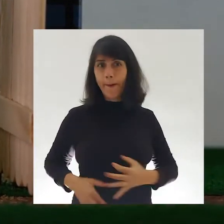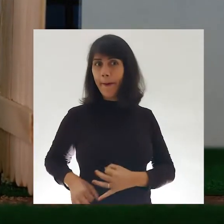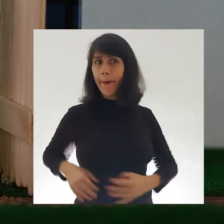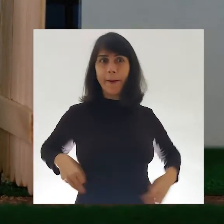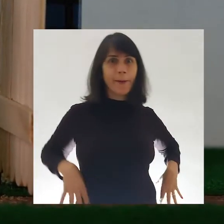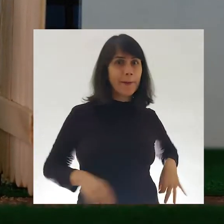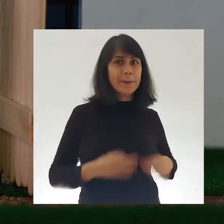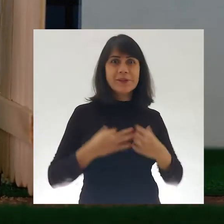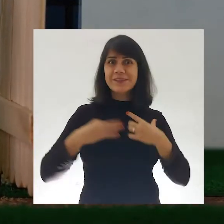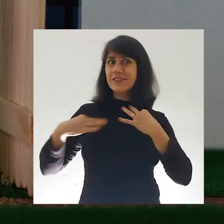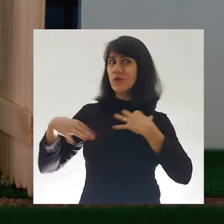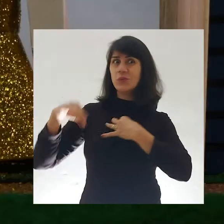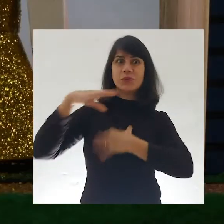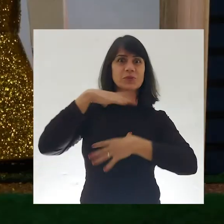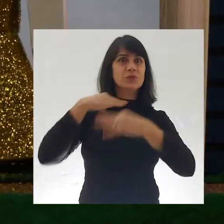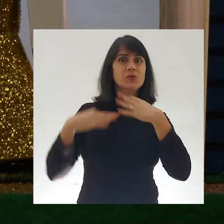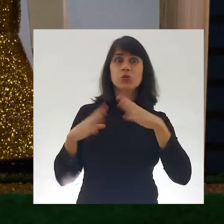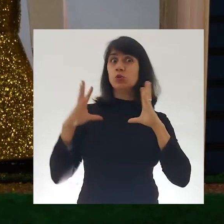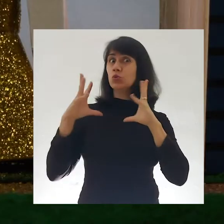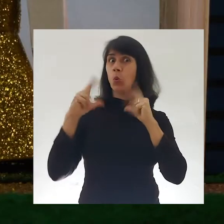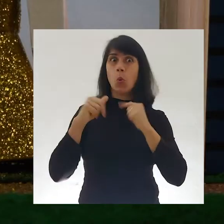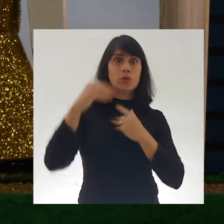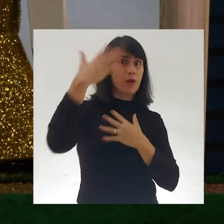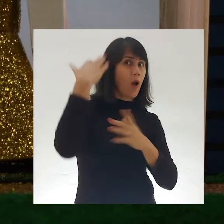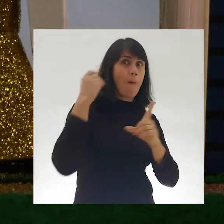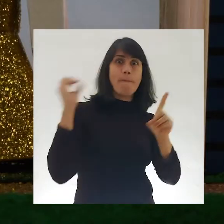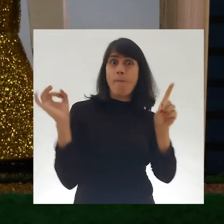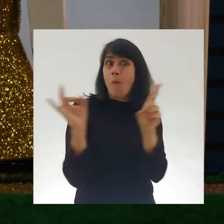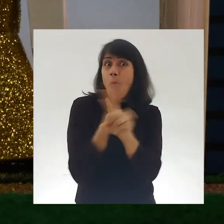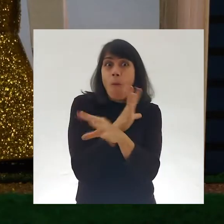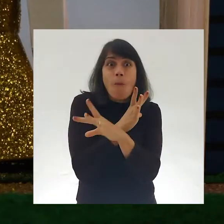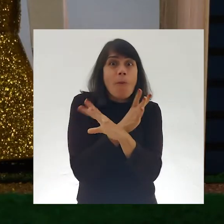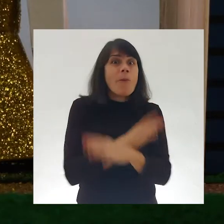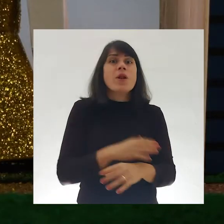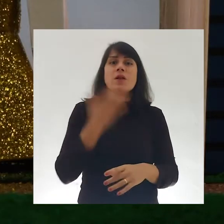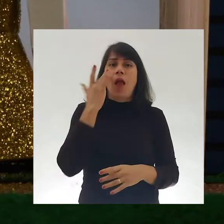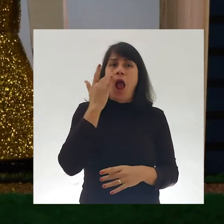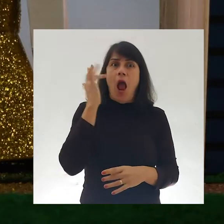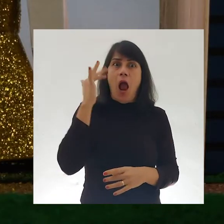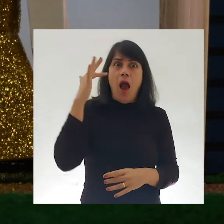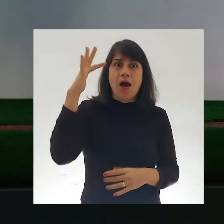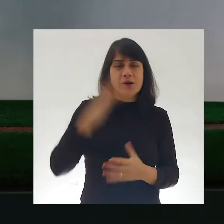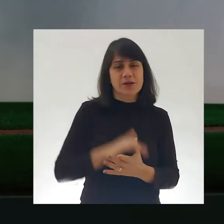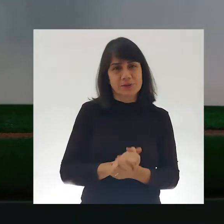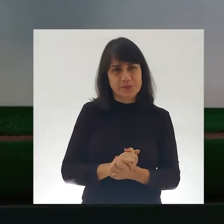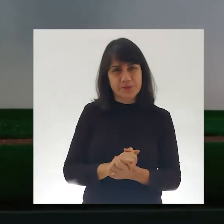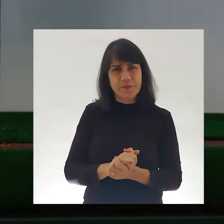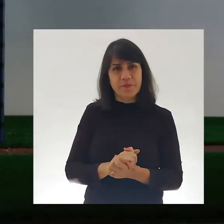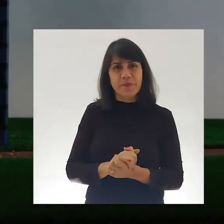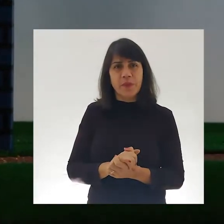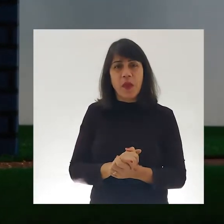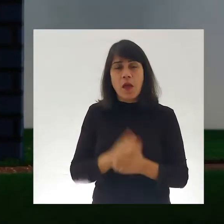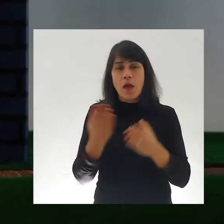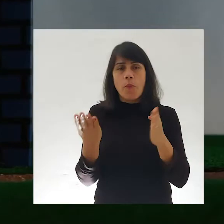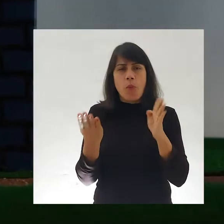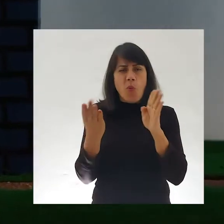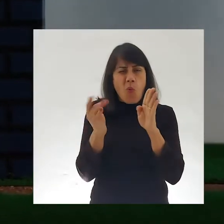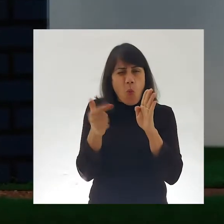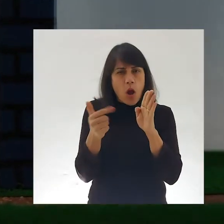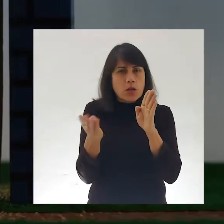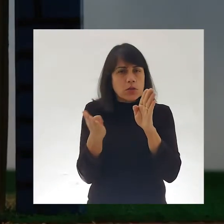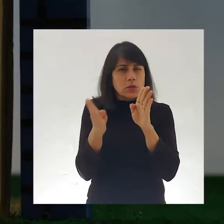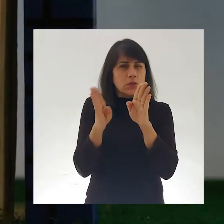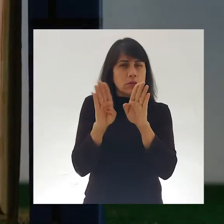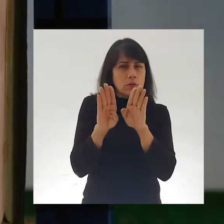ela ficou toda inteira coberta de ouro. Um pouco antes do portão se